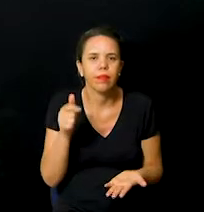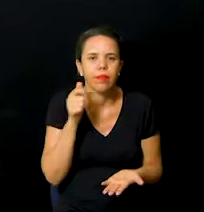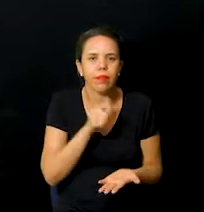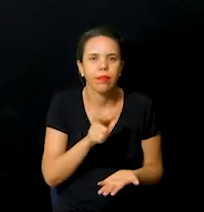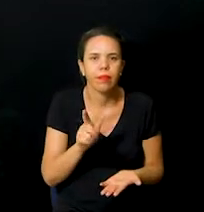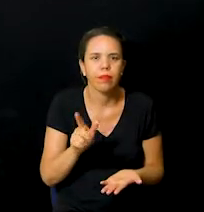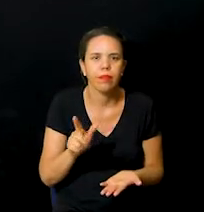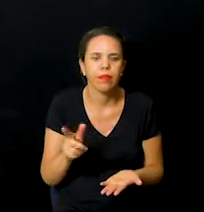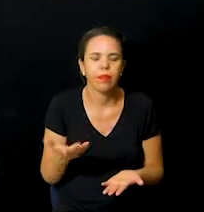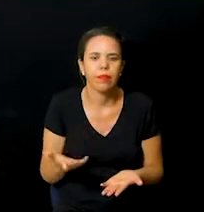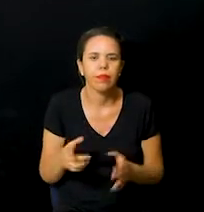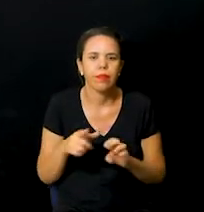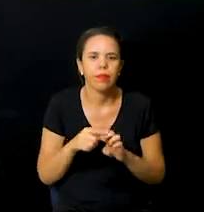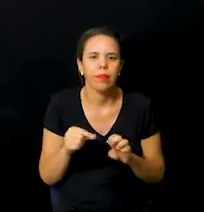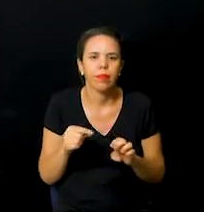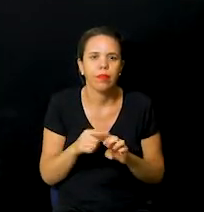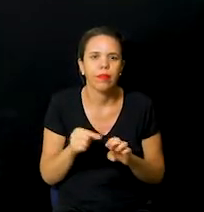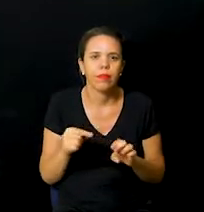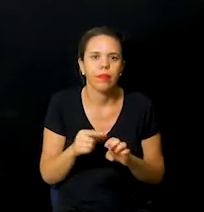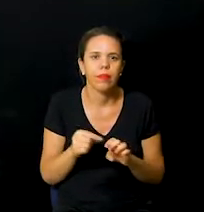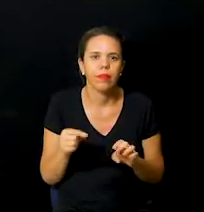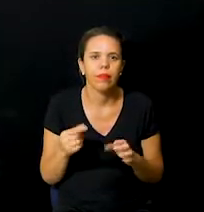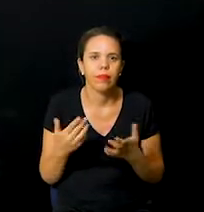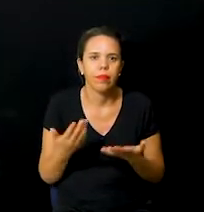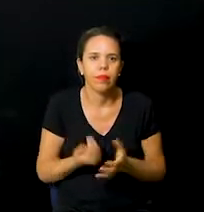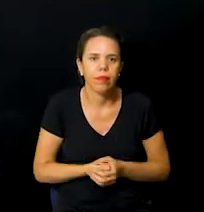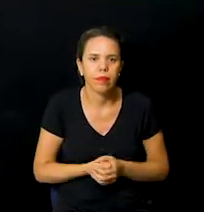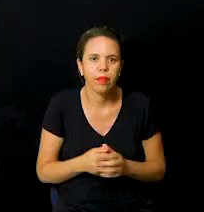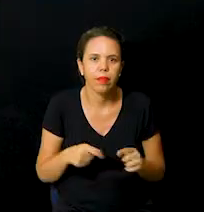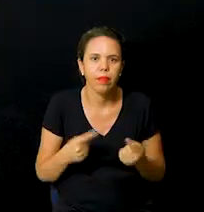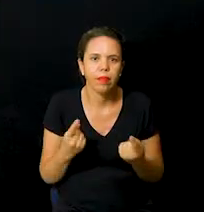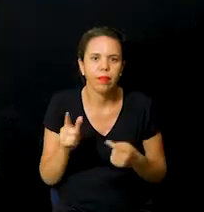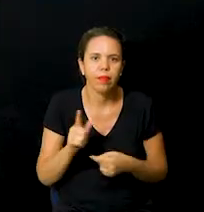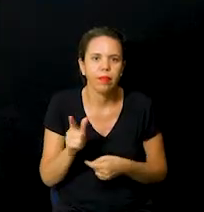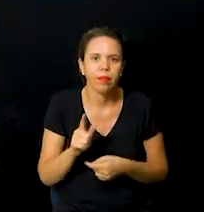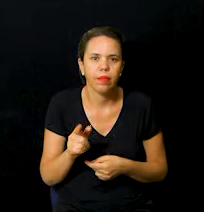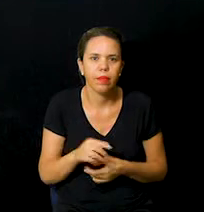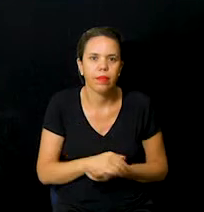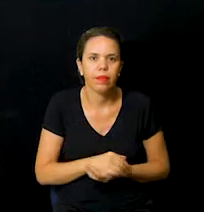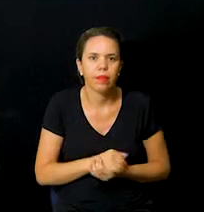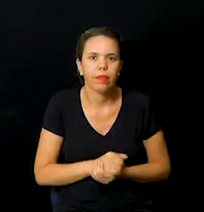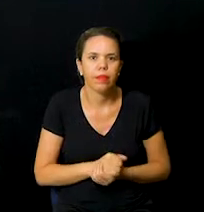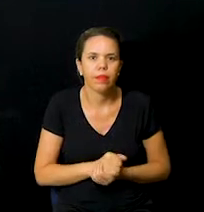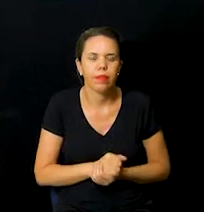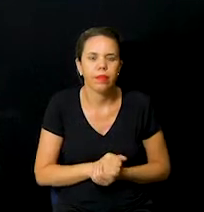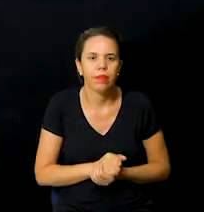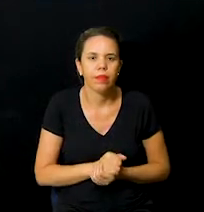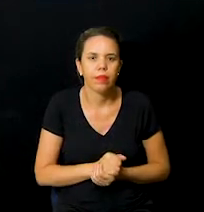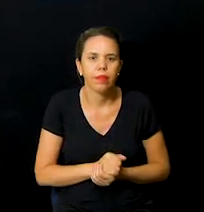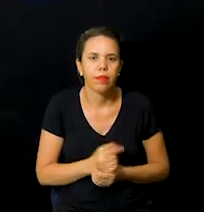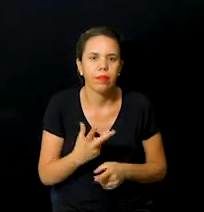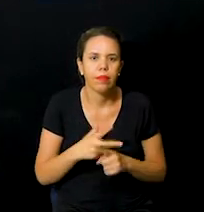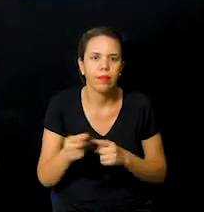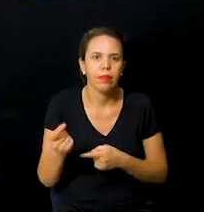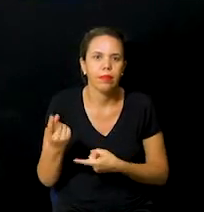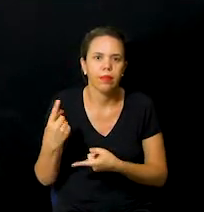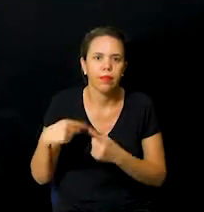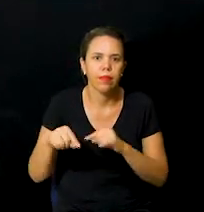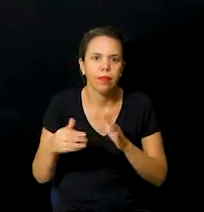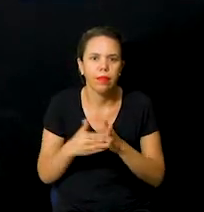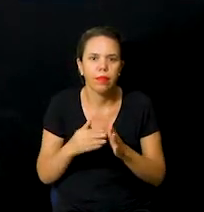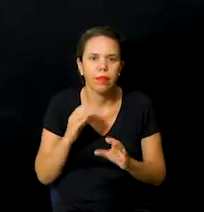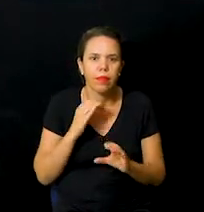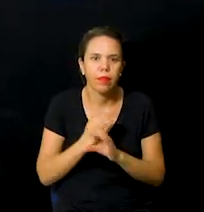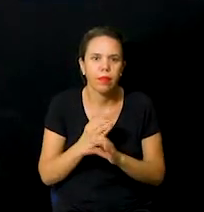conseguir, claro, empreender e o desafio, claro, de, digamos que superar a barreira